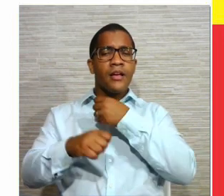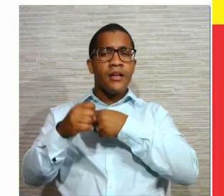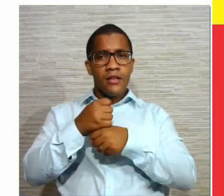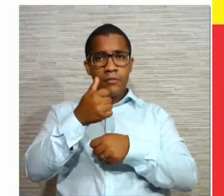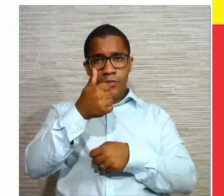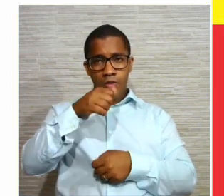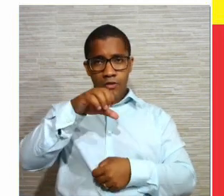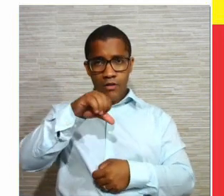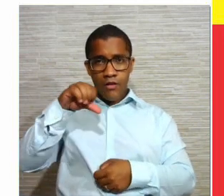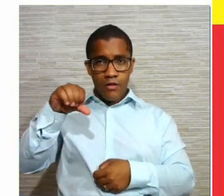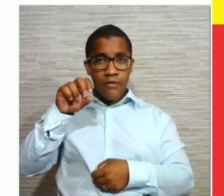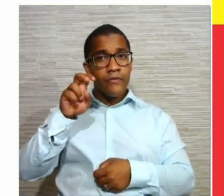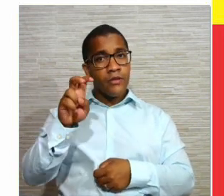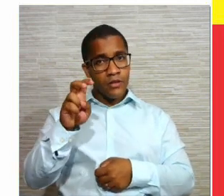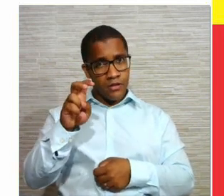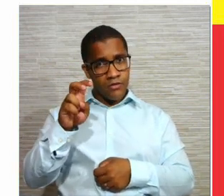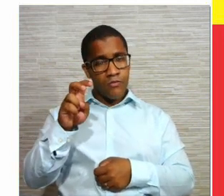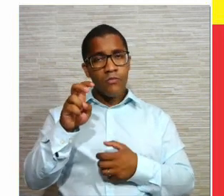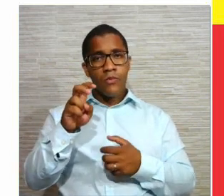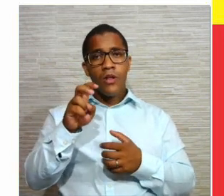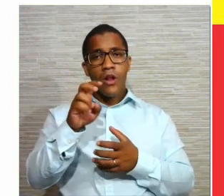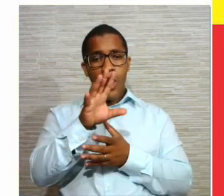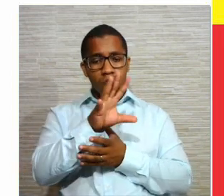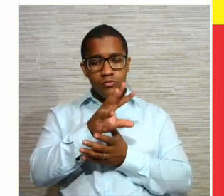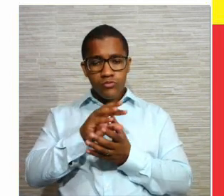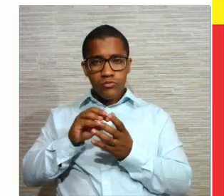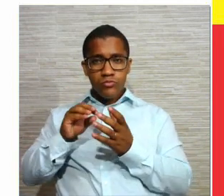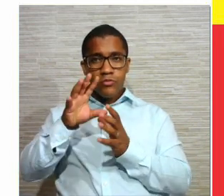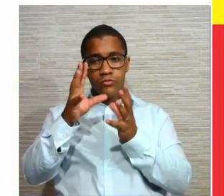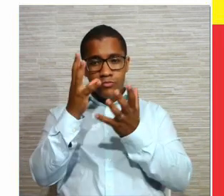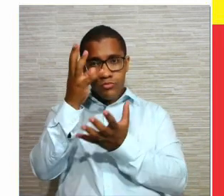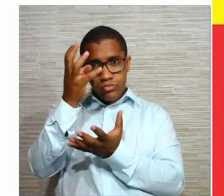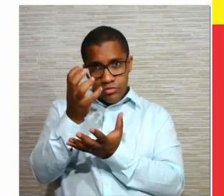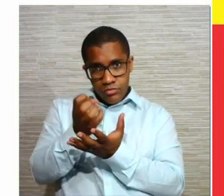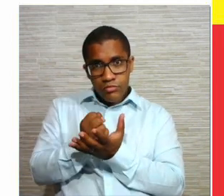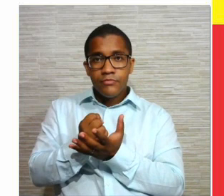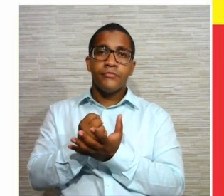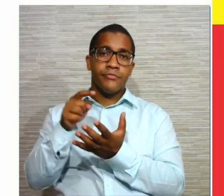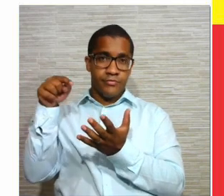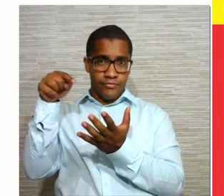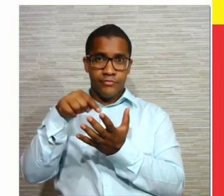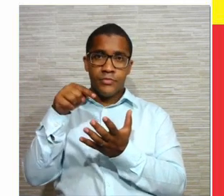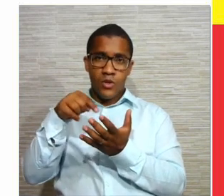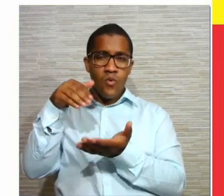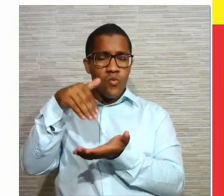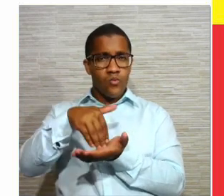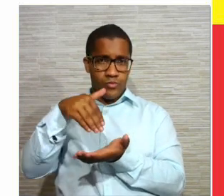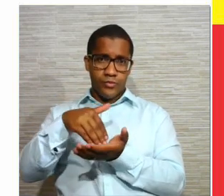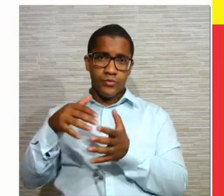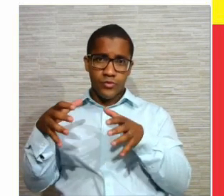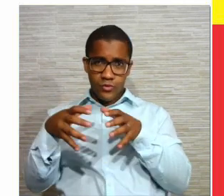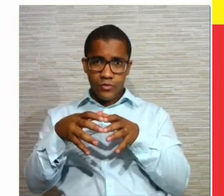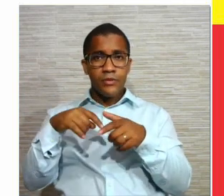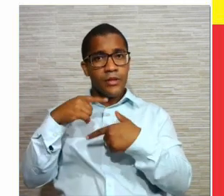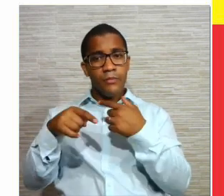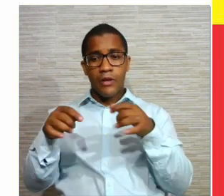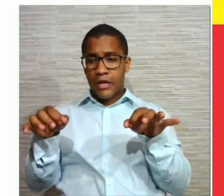em 1995. Foi o último álbum de estúdio deles, né, o último álbum que eles fizeram depois que essa banda